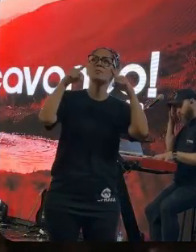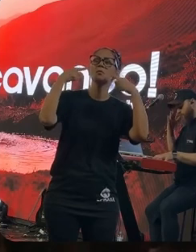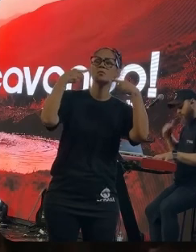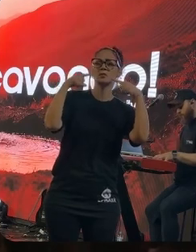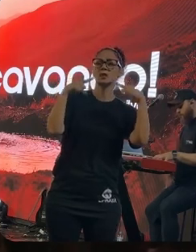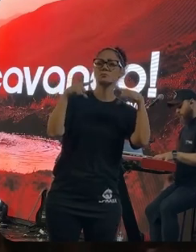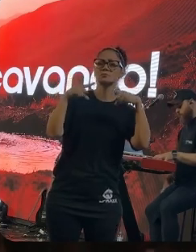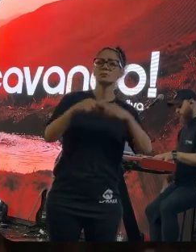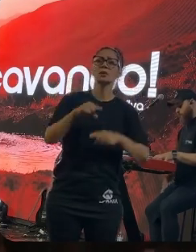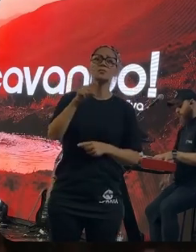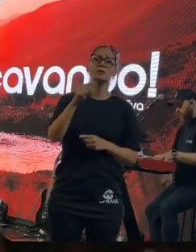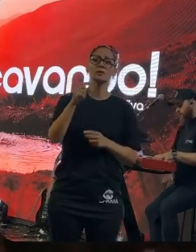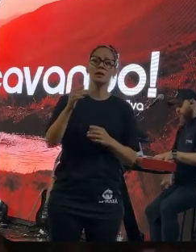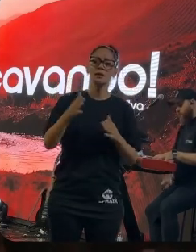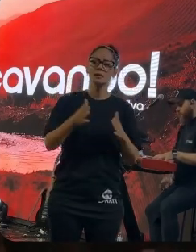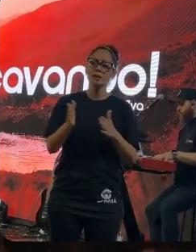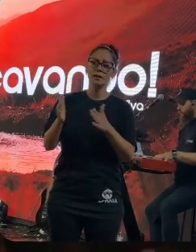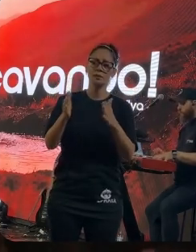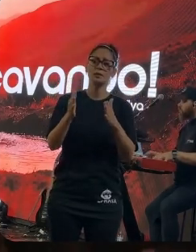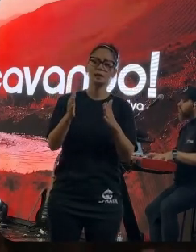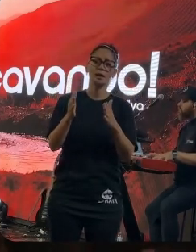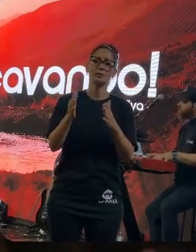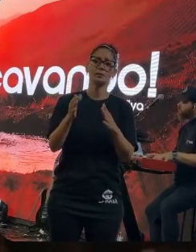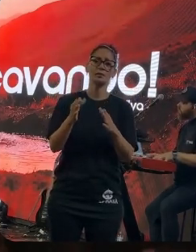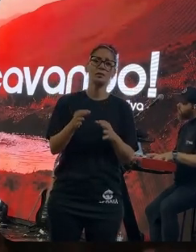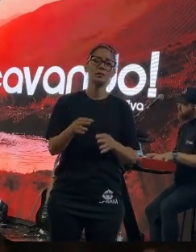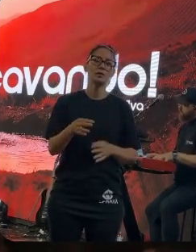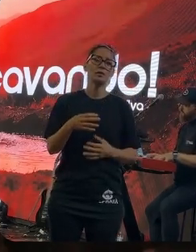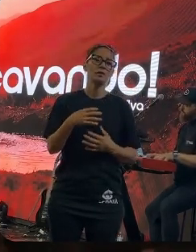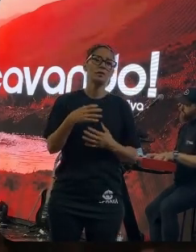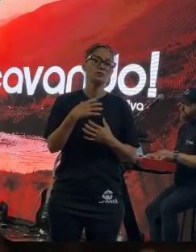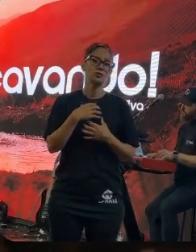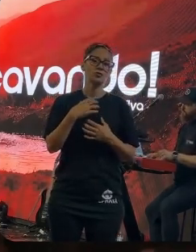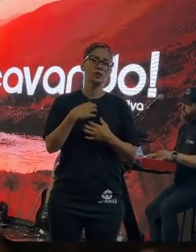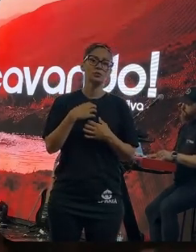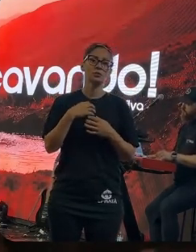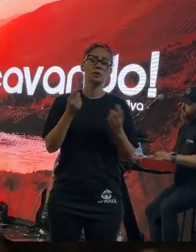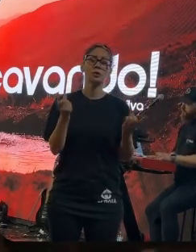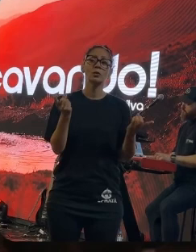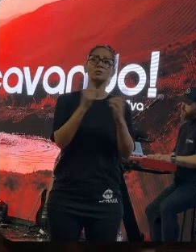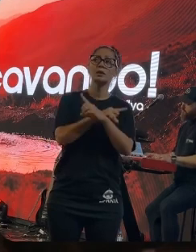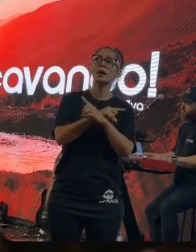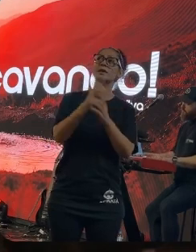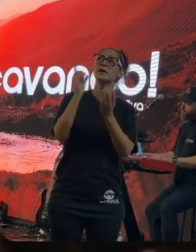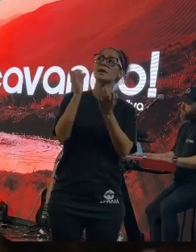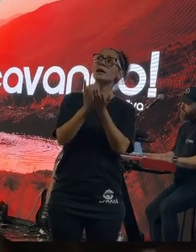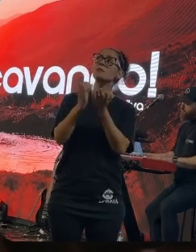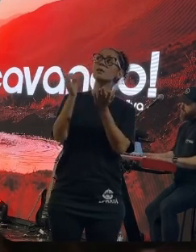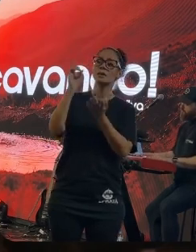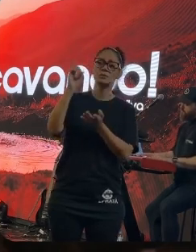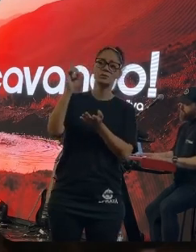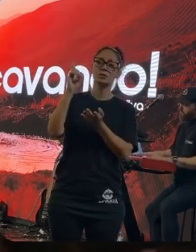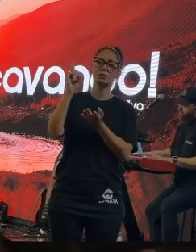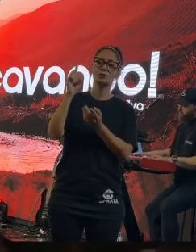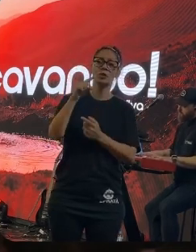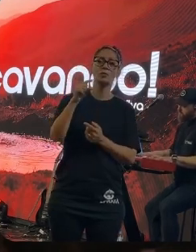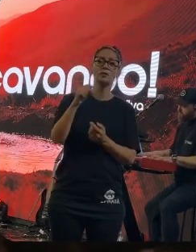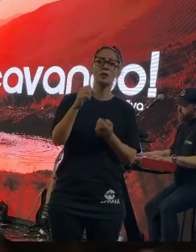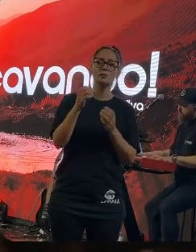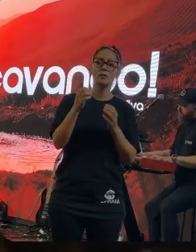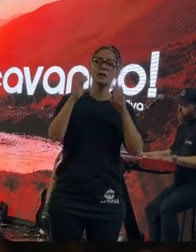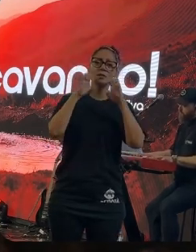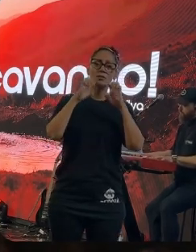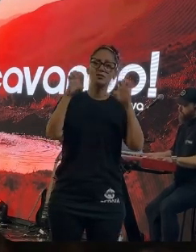Você vai caminhar de maneira em que é contrária à palavra de Deus, ou você vai abraçar a palavra de